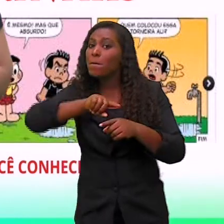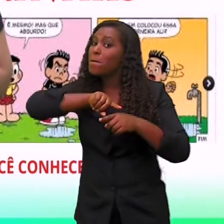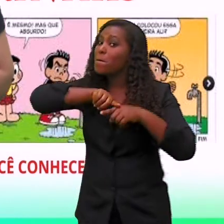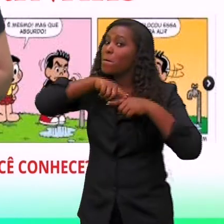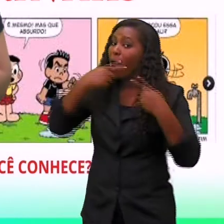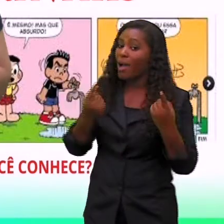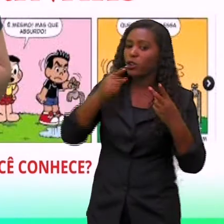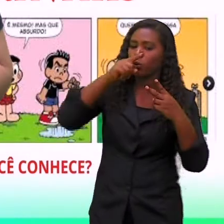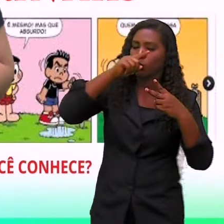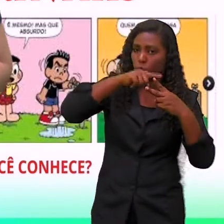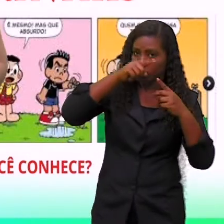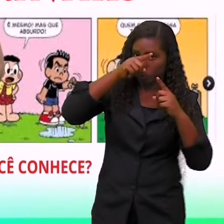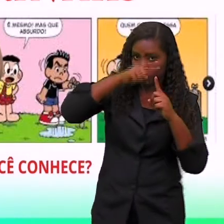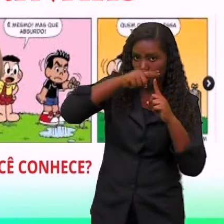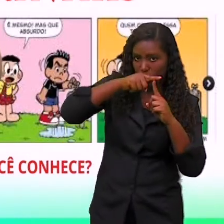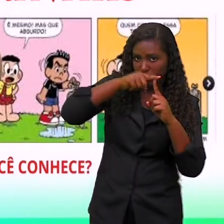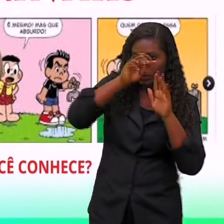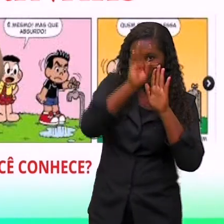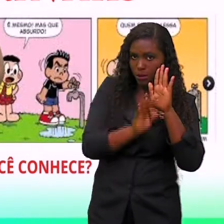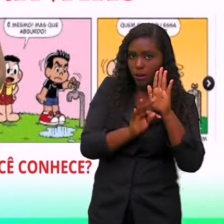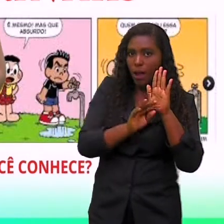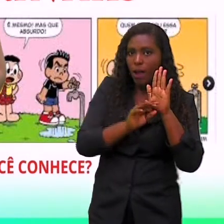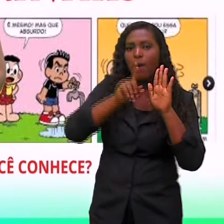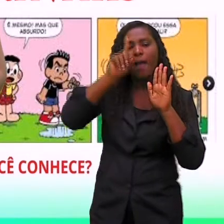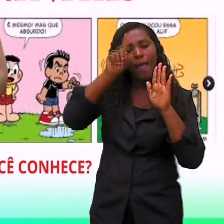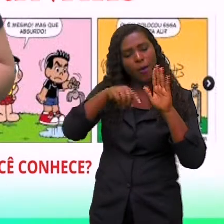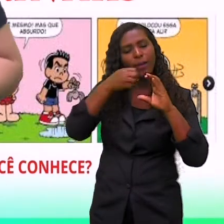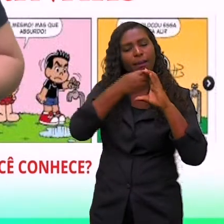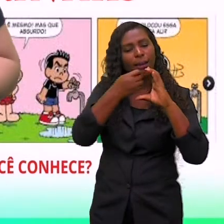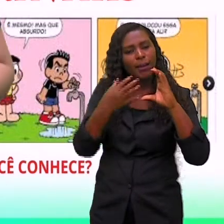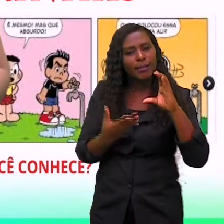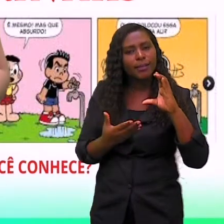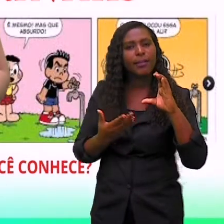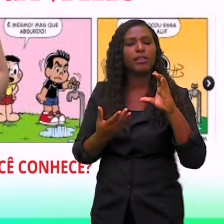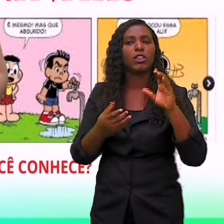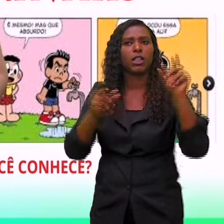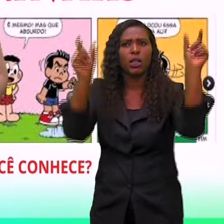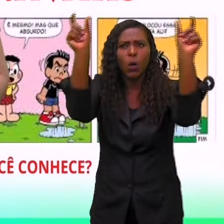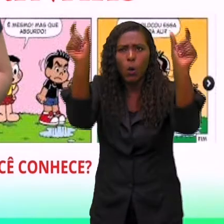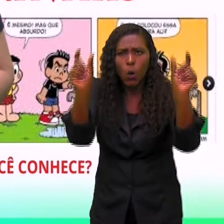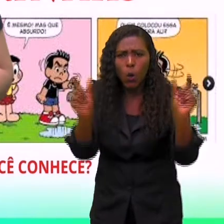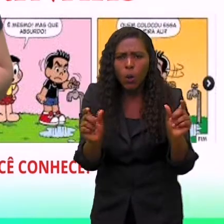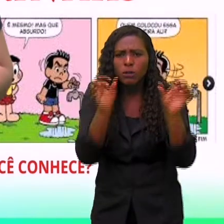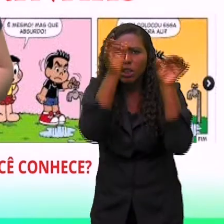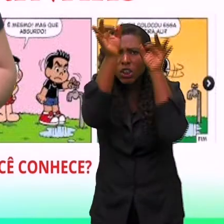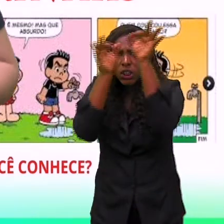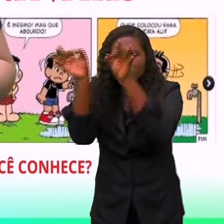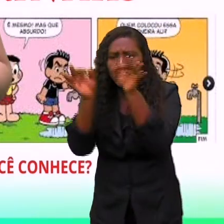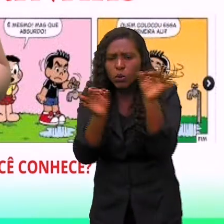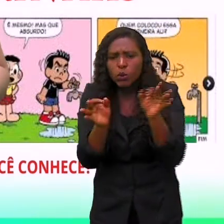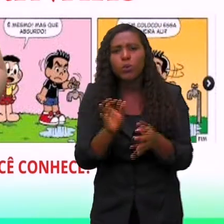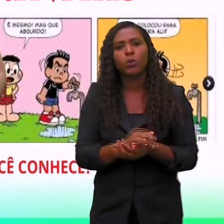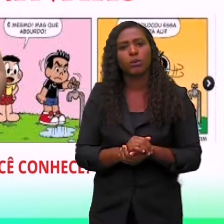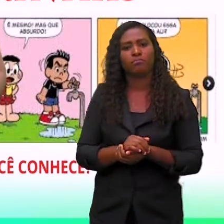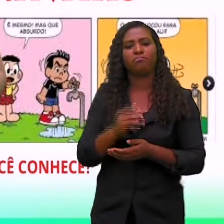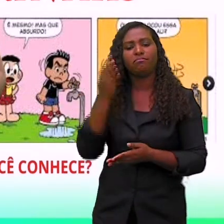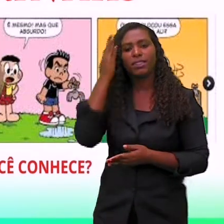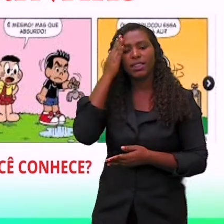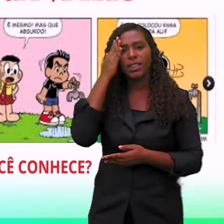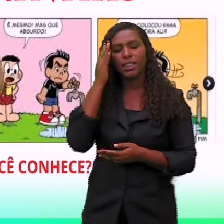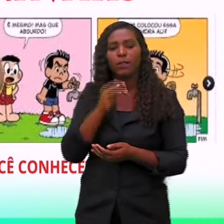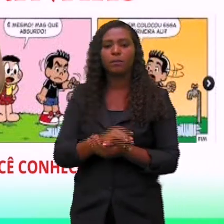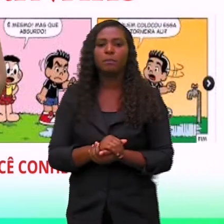Ou seja, eles possuem uma função social específica da língua, que é estabelecer